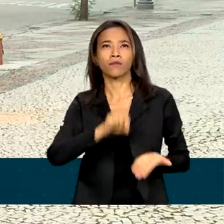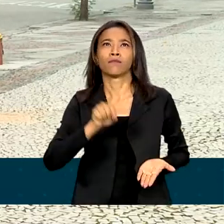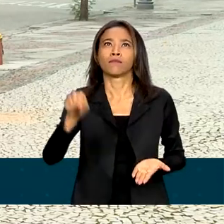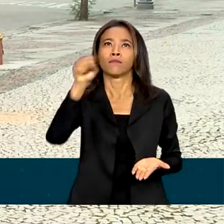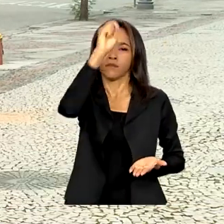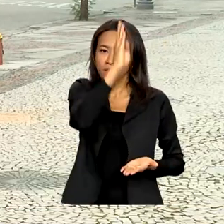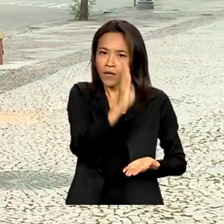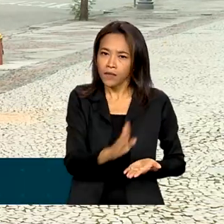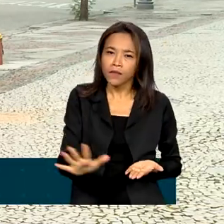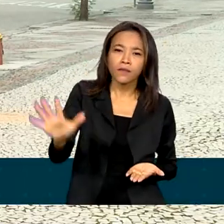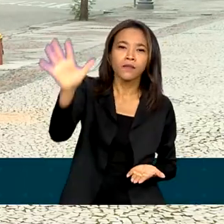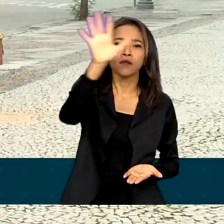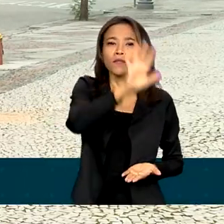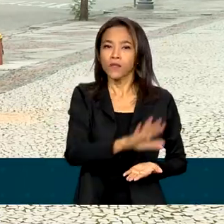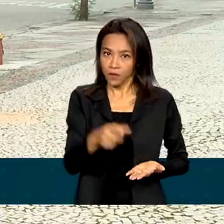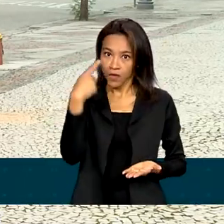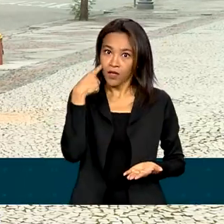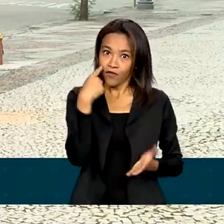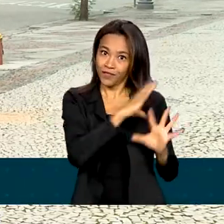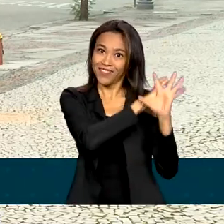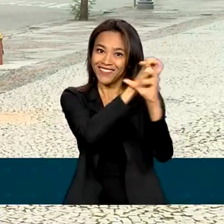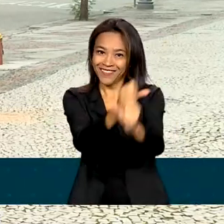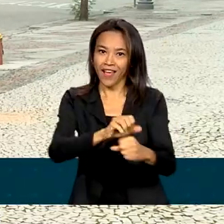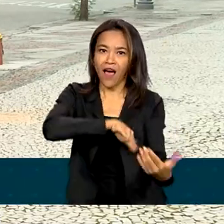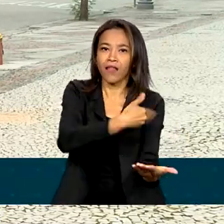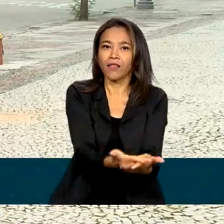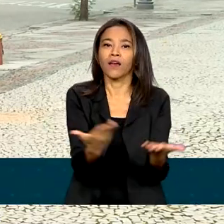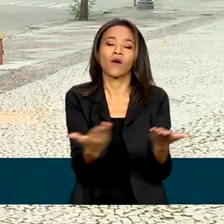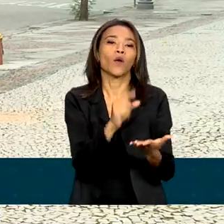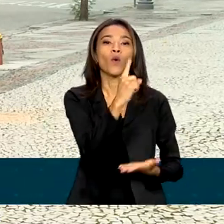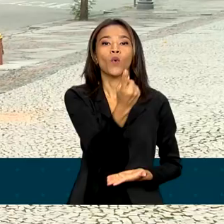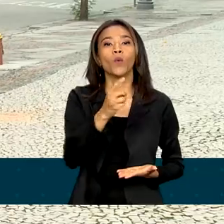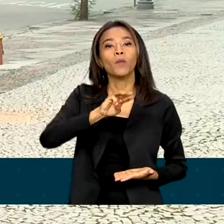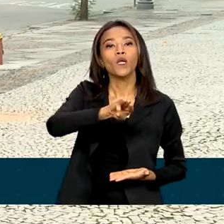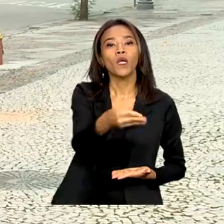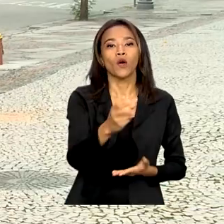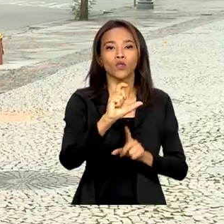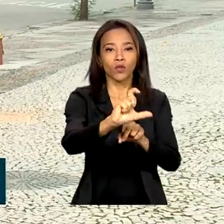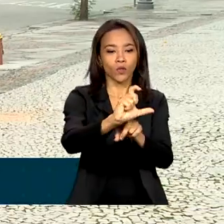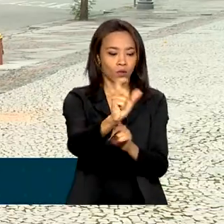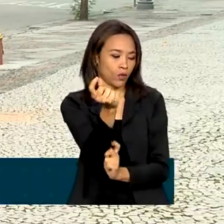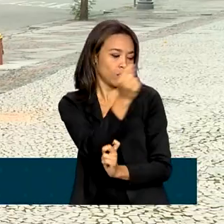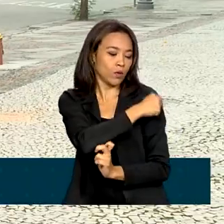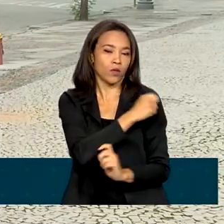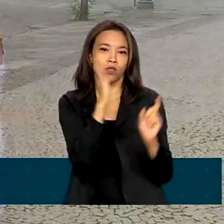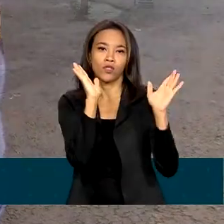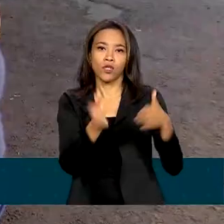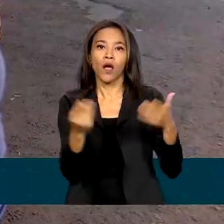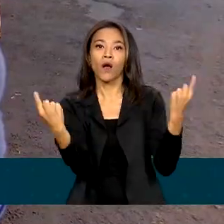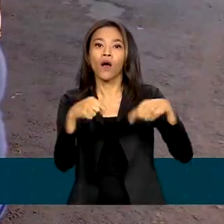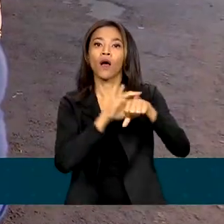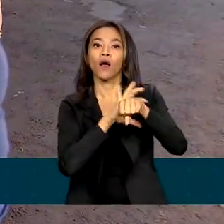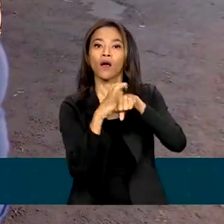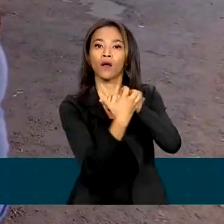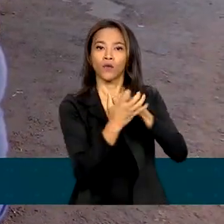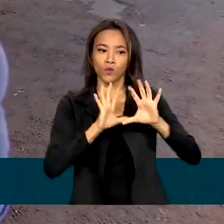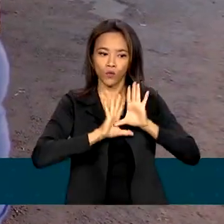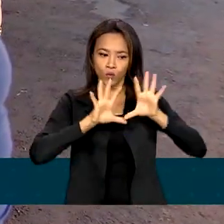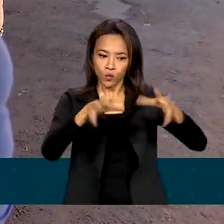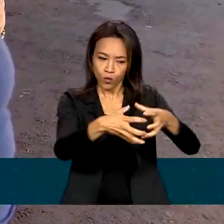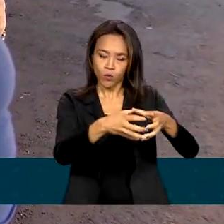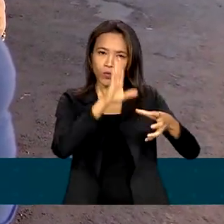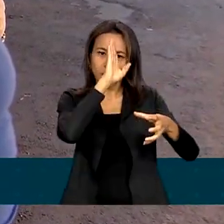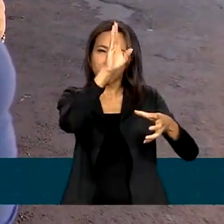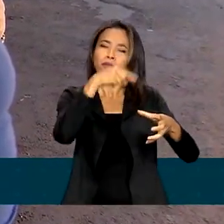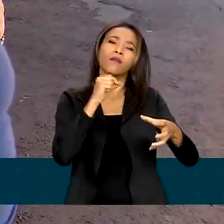Vacinação e o balanço é esse que você trouxe, né? Até o momento, um milhão de doses aplicadas contra a Covid-19 nos grupos prioritários.